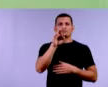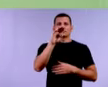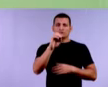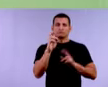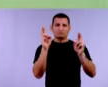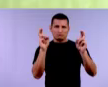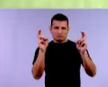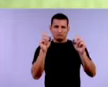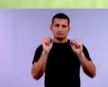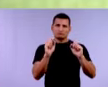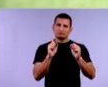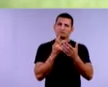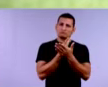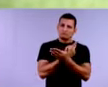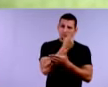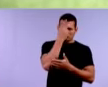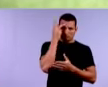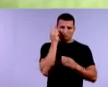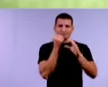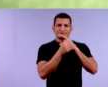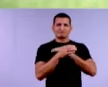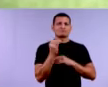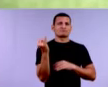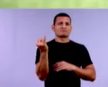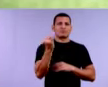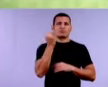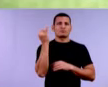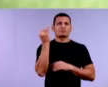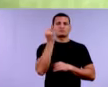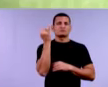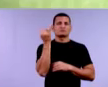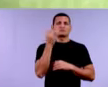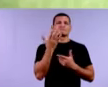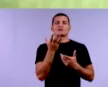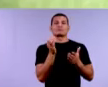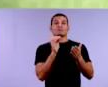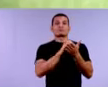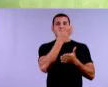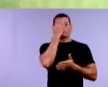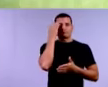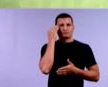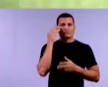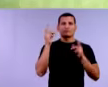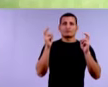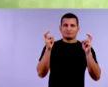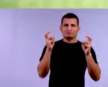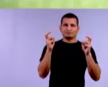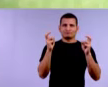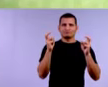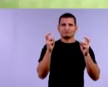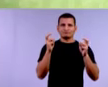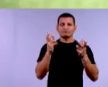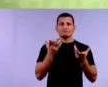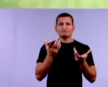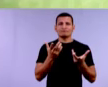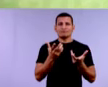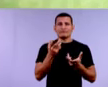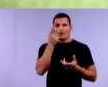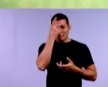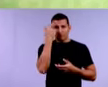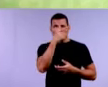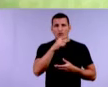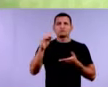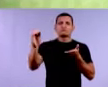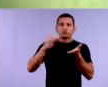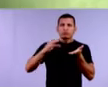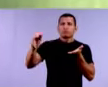de uma pessoa mandar um e-mail muito importante, não colocar o assunto, e como o e-mail como essa pessoa recebe muito e-mail, ela não vai dar atenção para esse